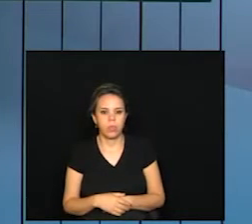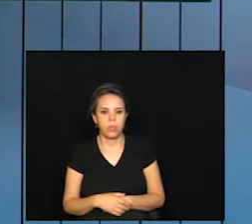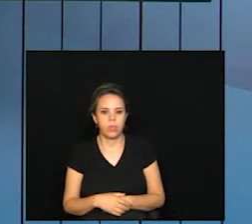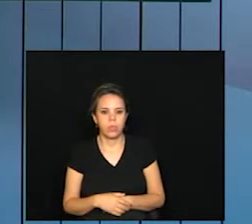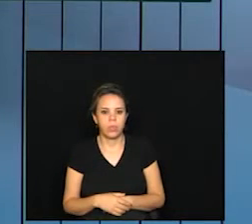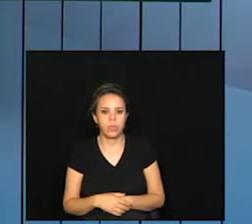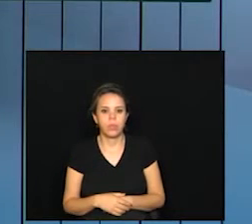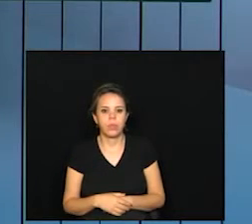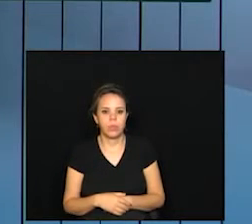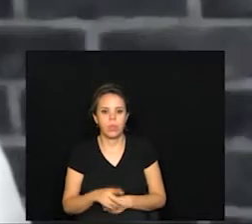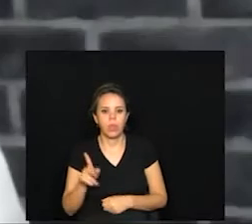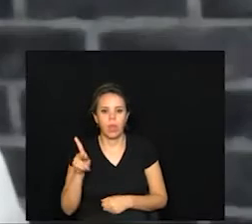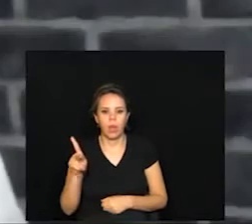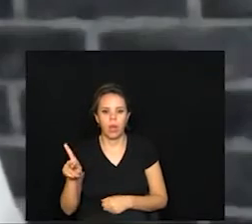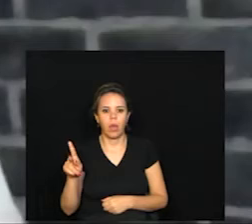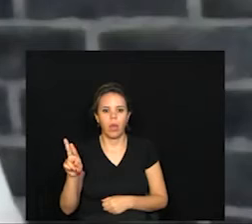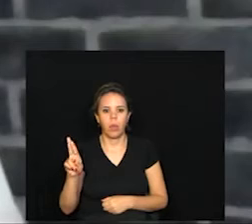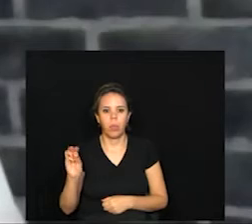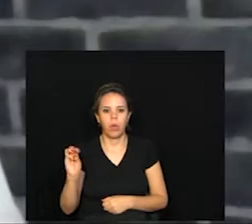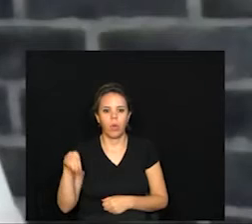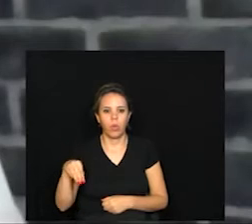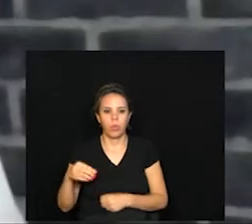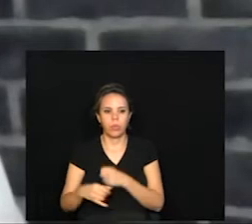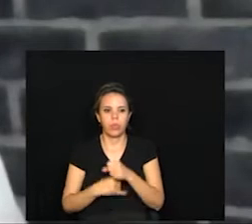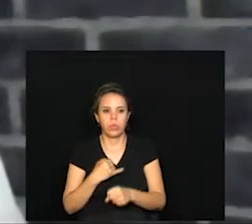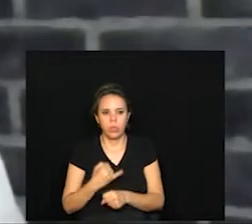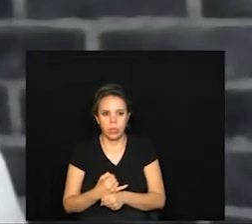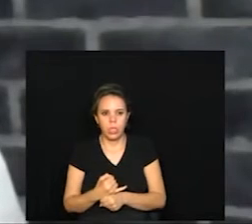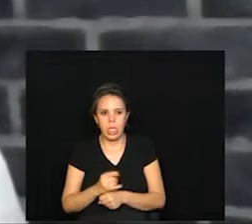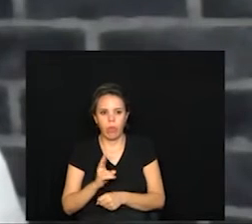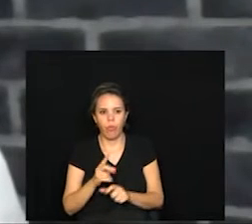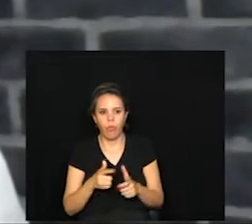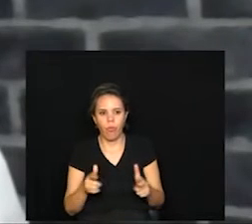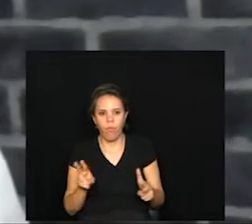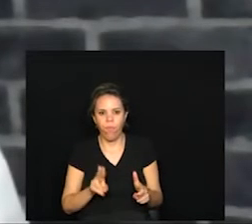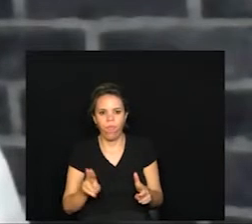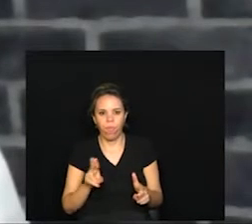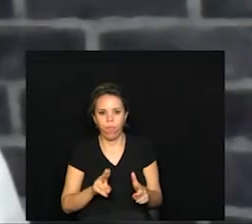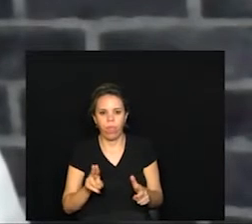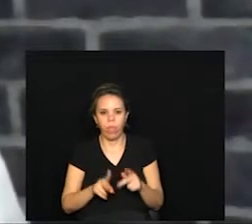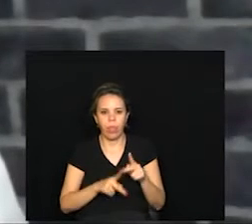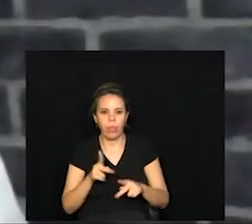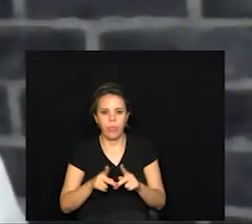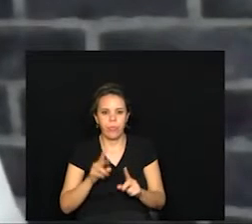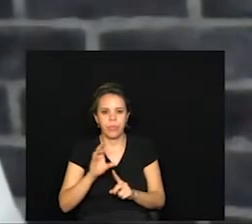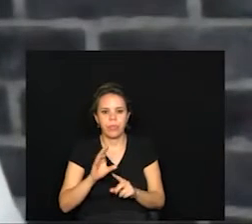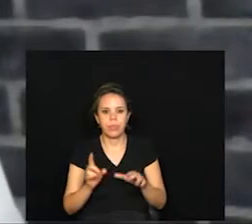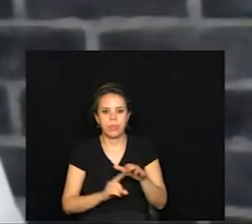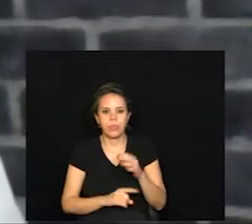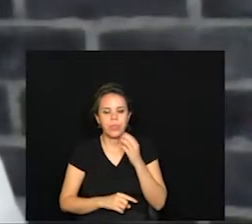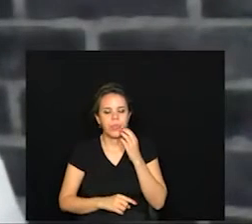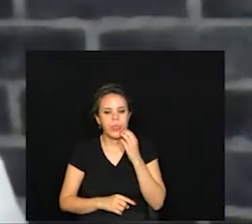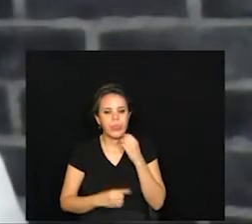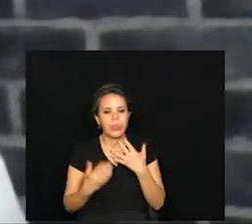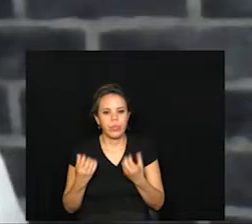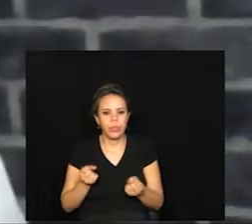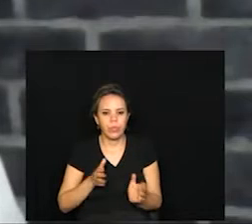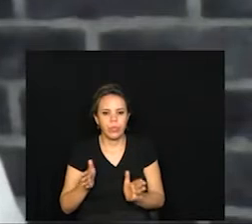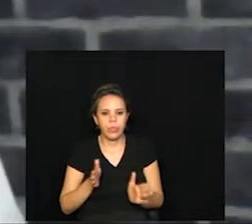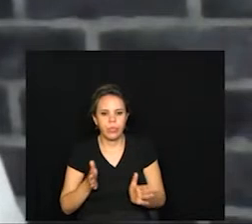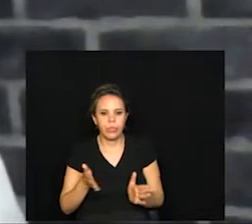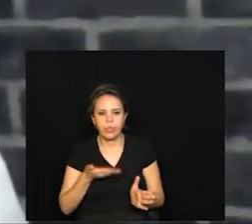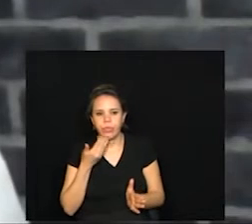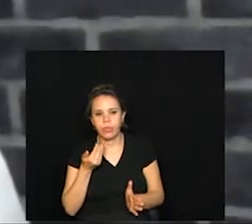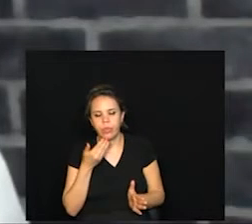A ferramenta do PROCON Digital tem sido cada vez mais utilizada pelos consumidores, né? É bem acessível,